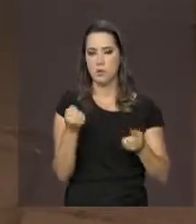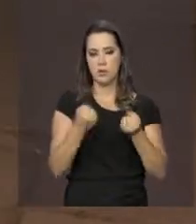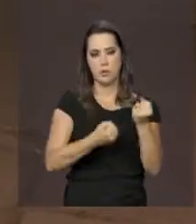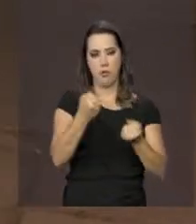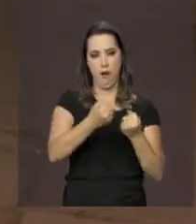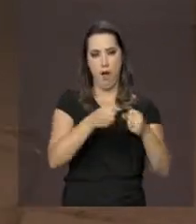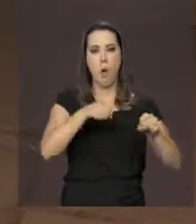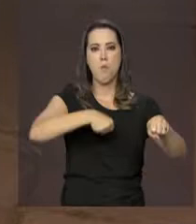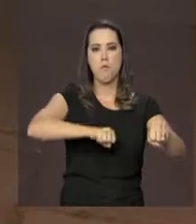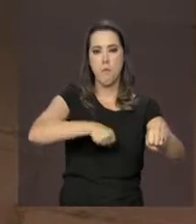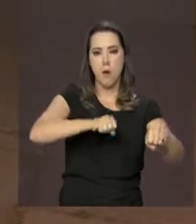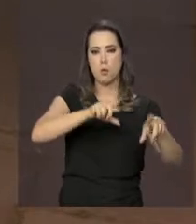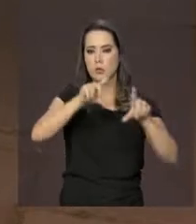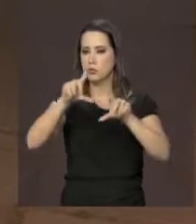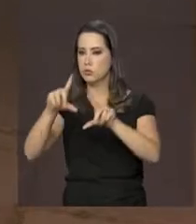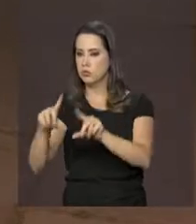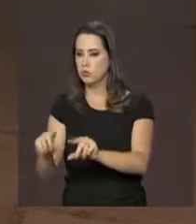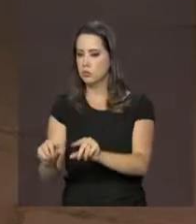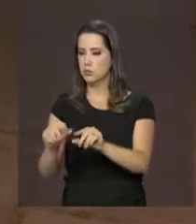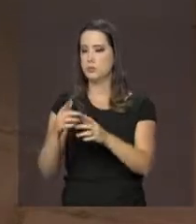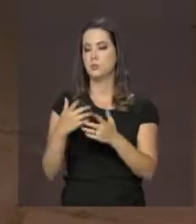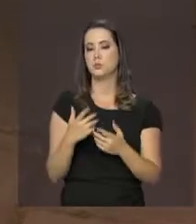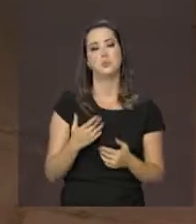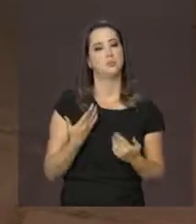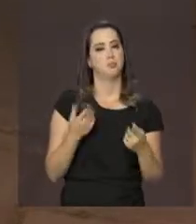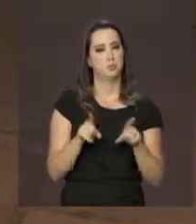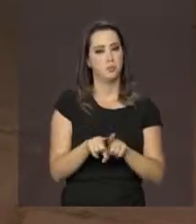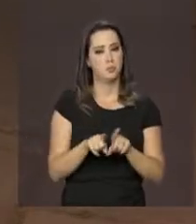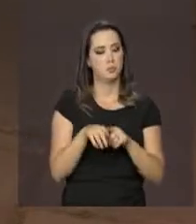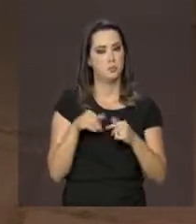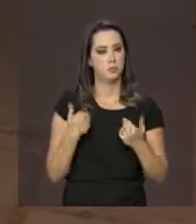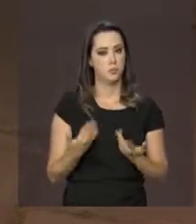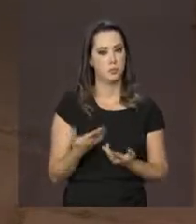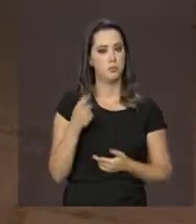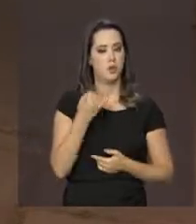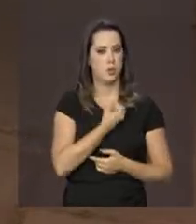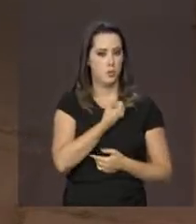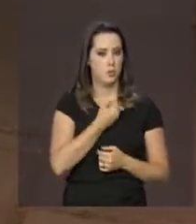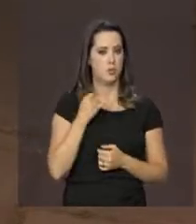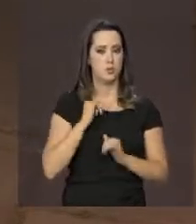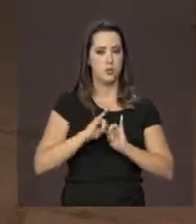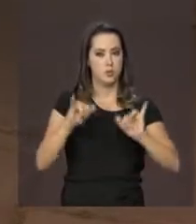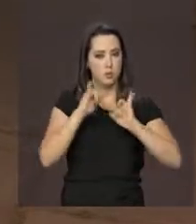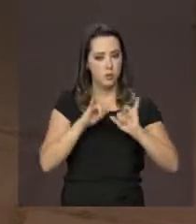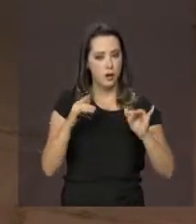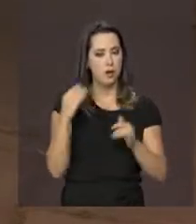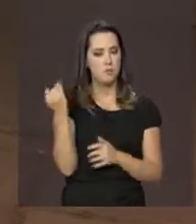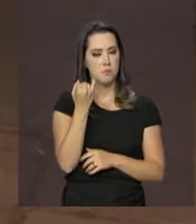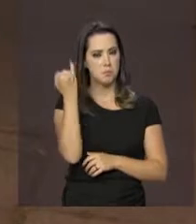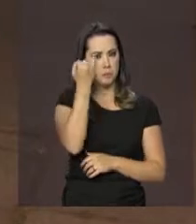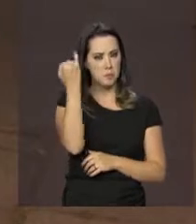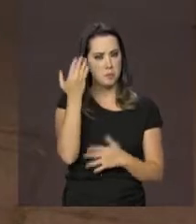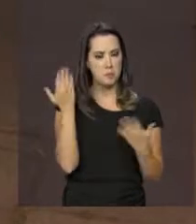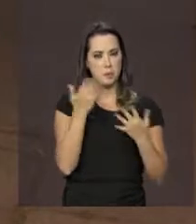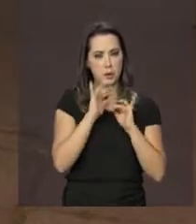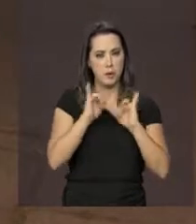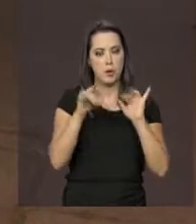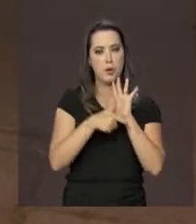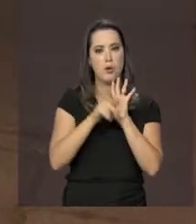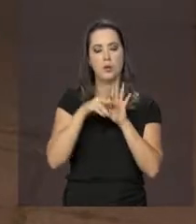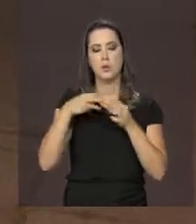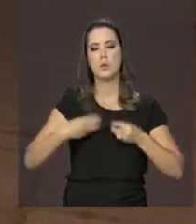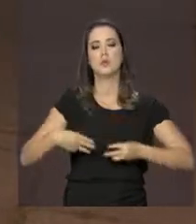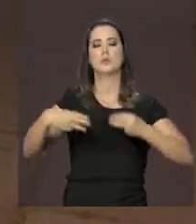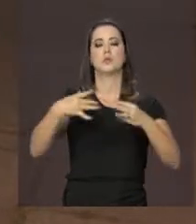motocicletas tiveram reduções menores roberto então são dados importantes que foram divulgados há agora há pouco pelo